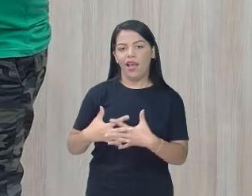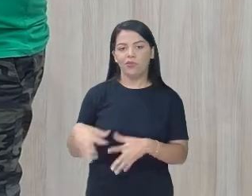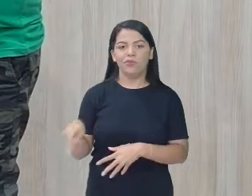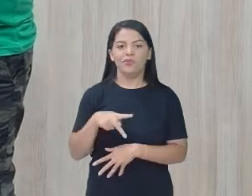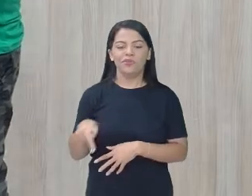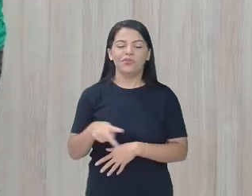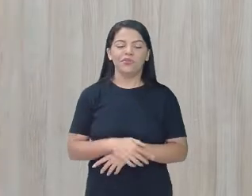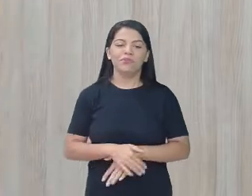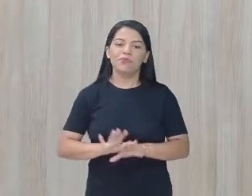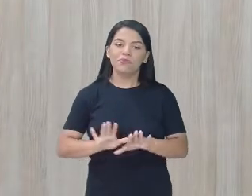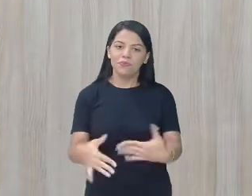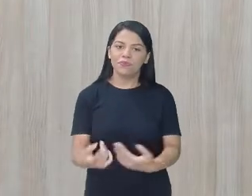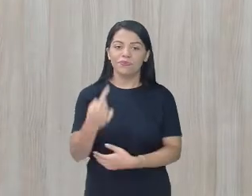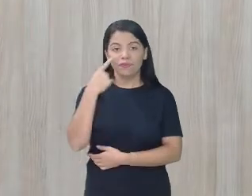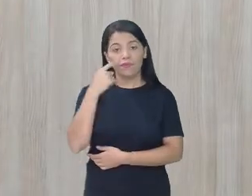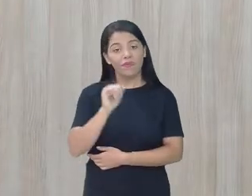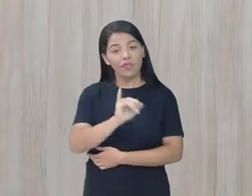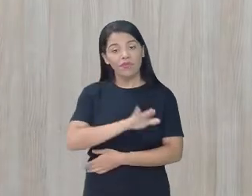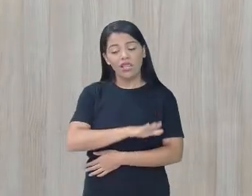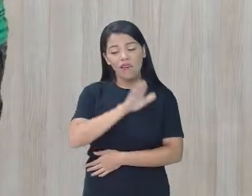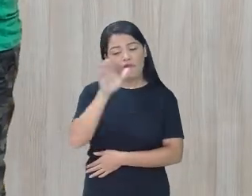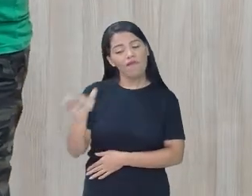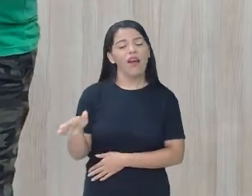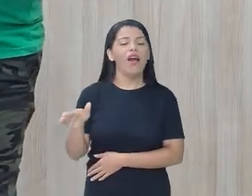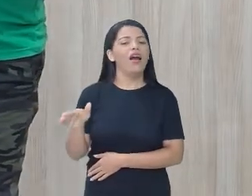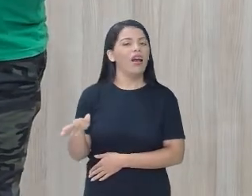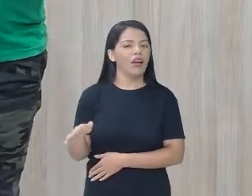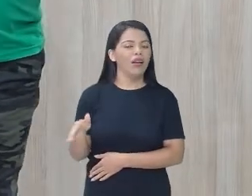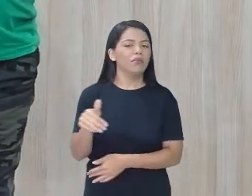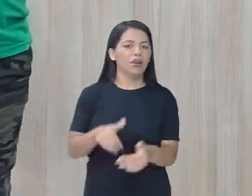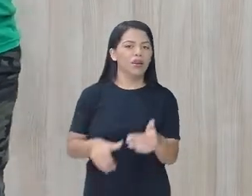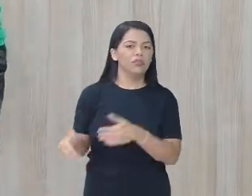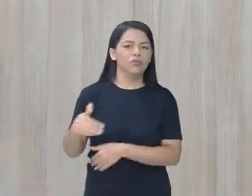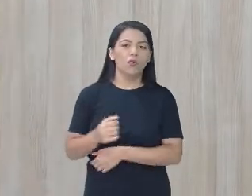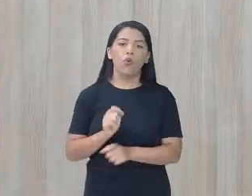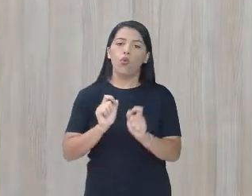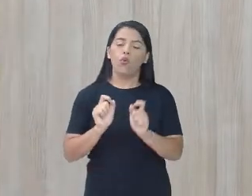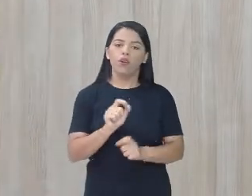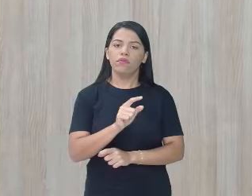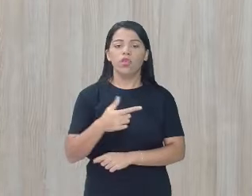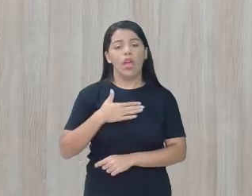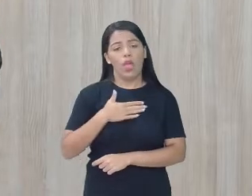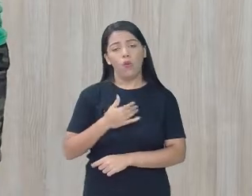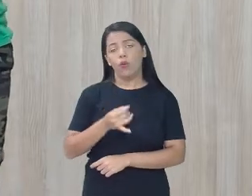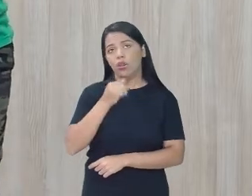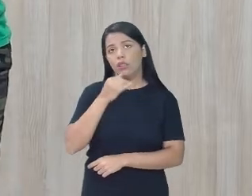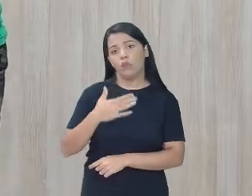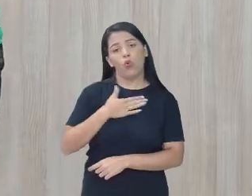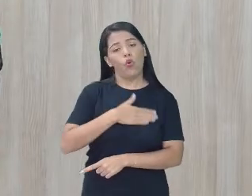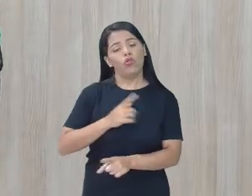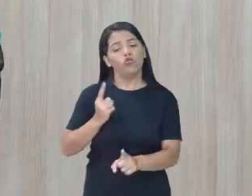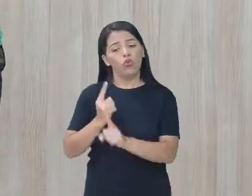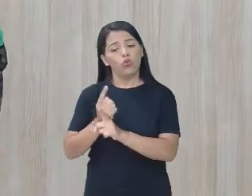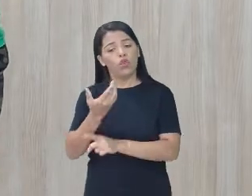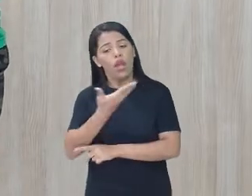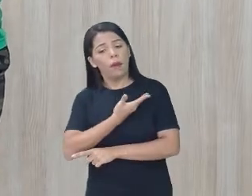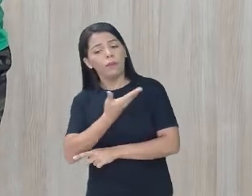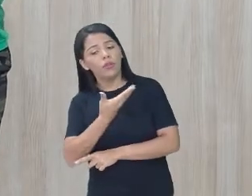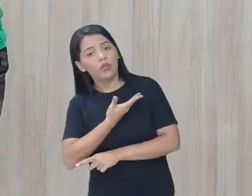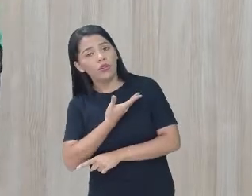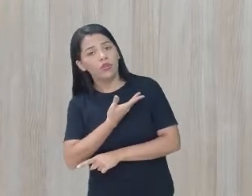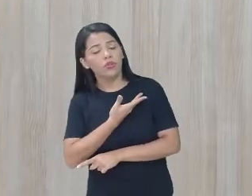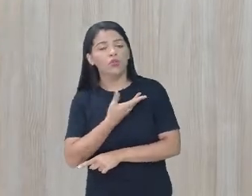só. Se você frequenta as praças e parques, o que é que você costuma fazer? Eu disse, por exemplo, que eu gosto de encontrar com os amigos. A gente